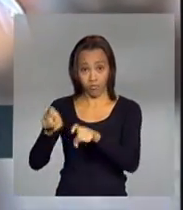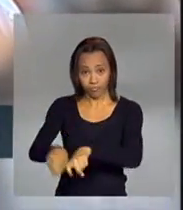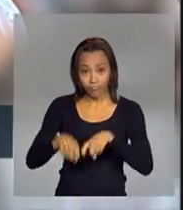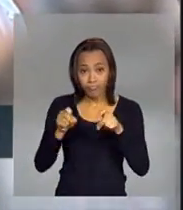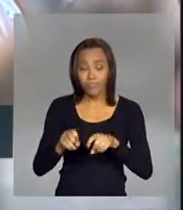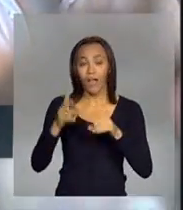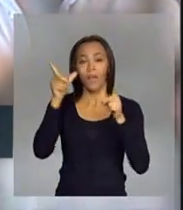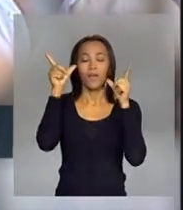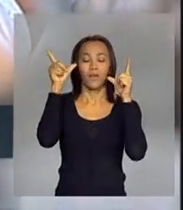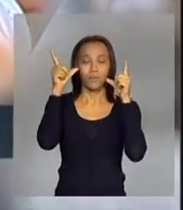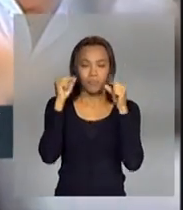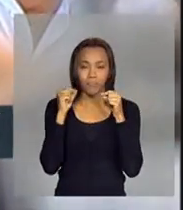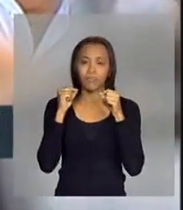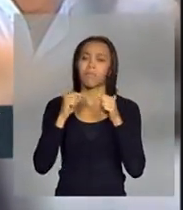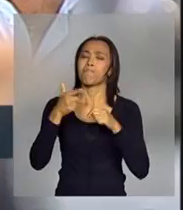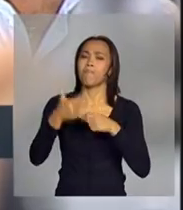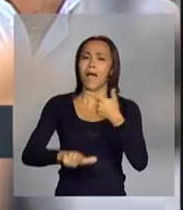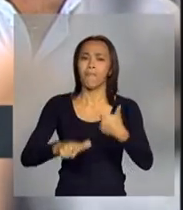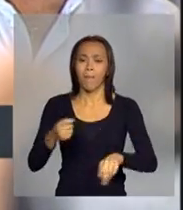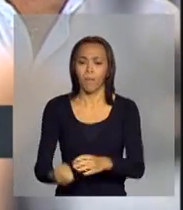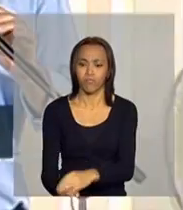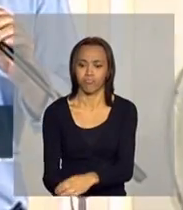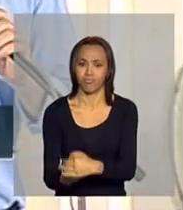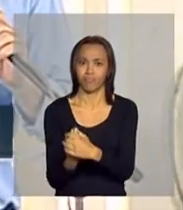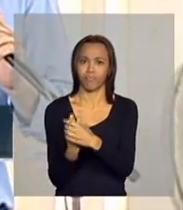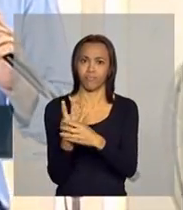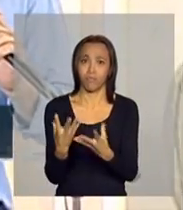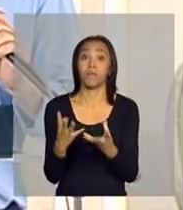mais tranquilidade para produzir e produzir bem.